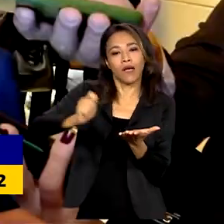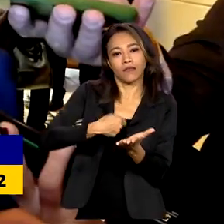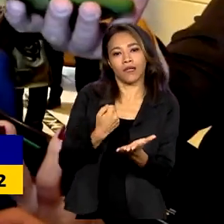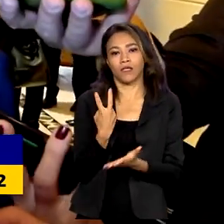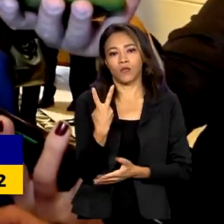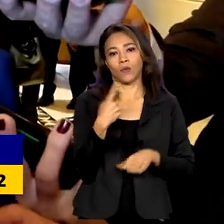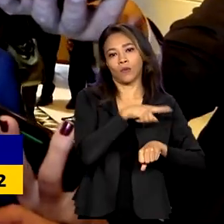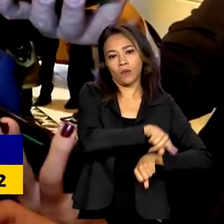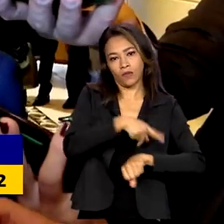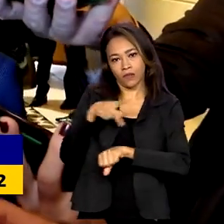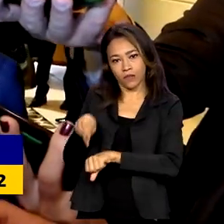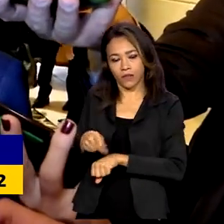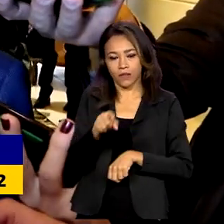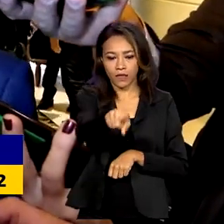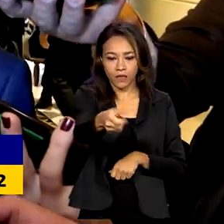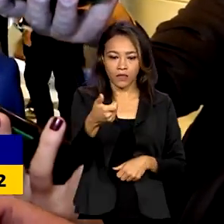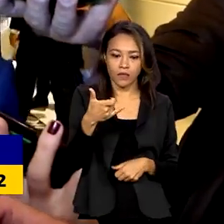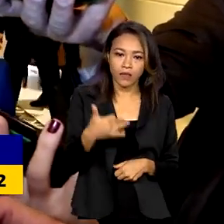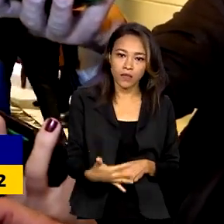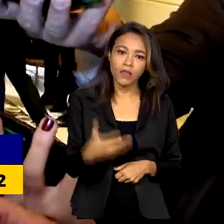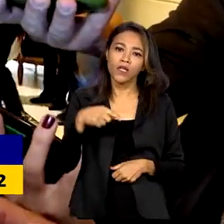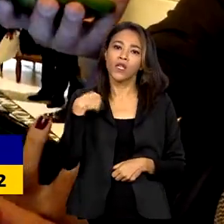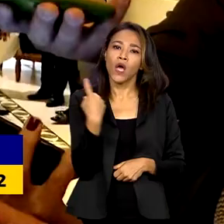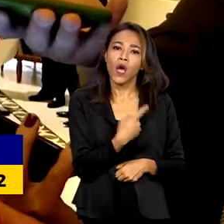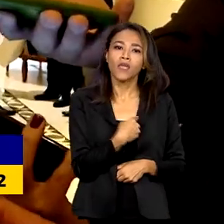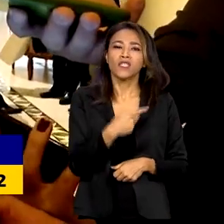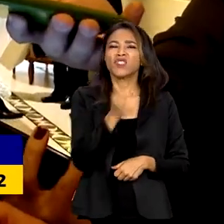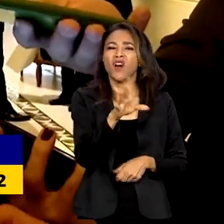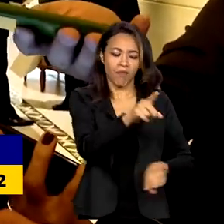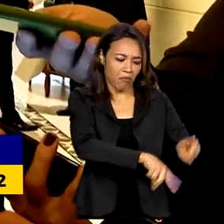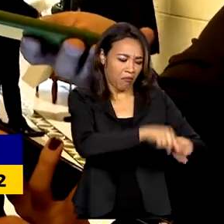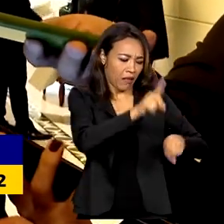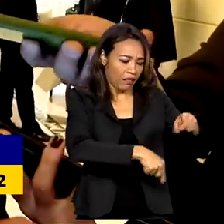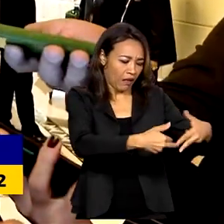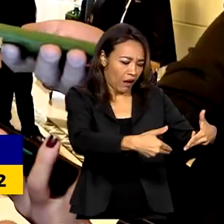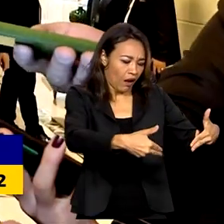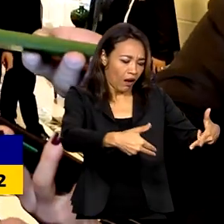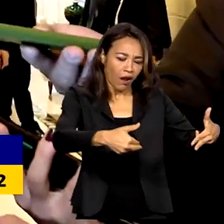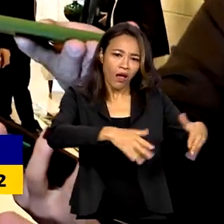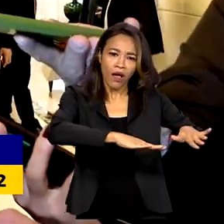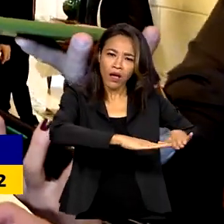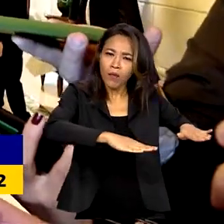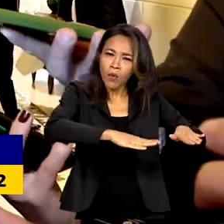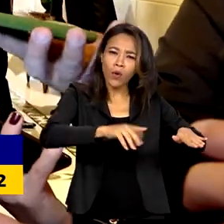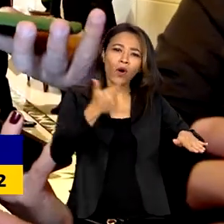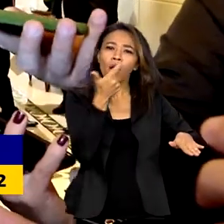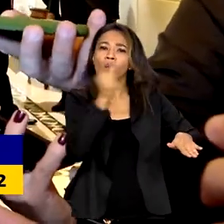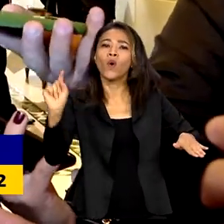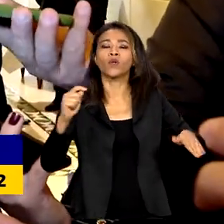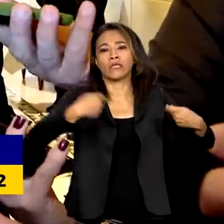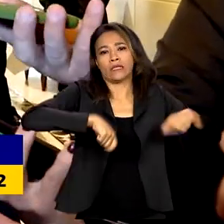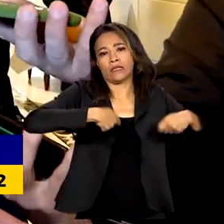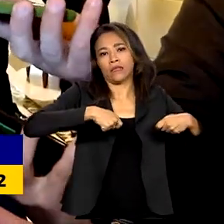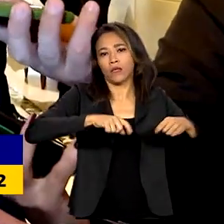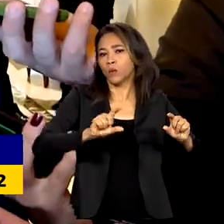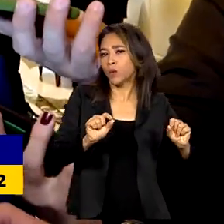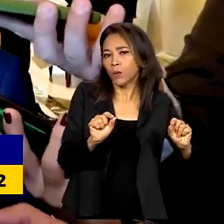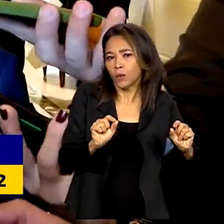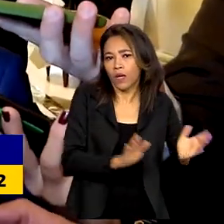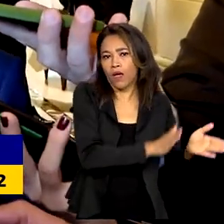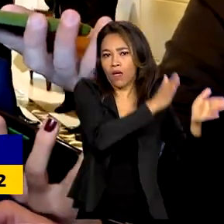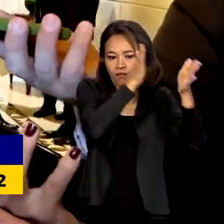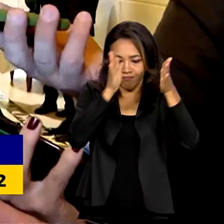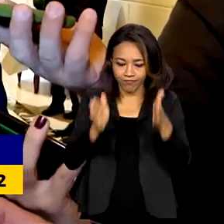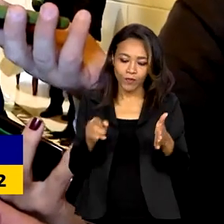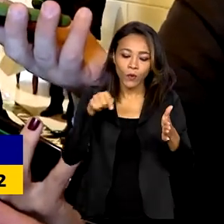países. A gente está ultrapassando aquela fase das commodities e a gente está entrando em outras necessidades. A gente está